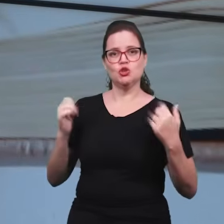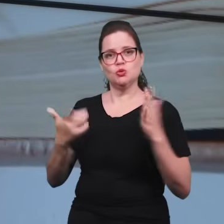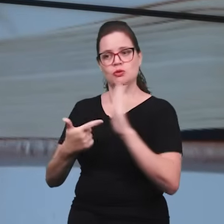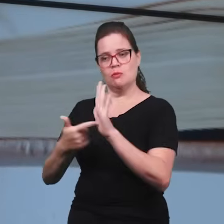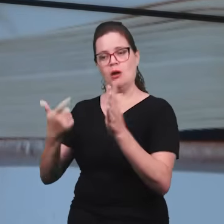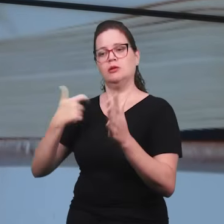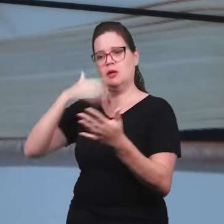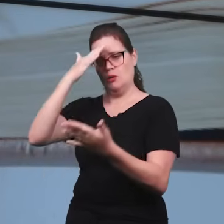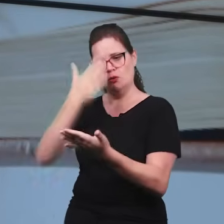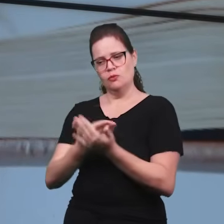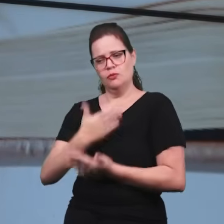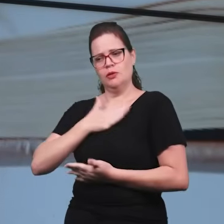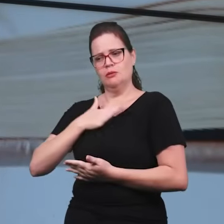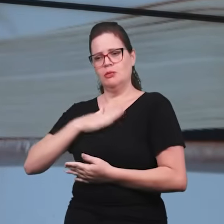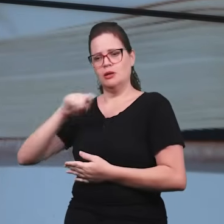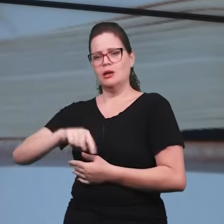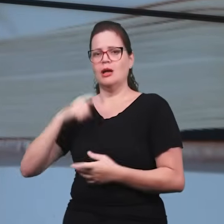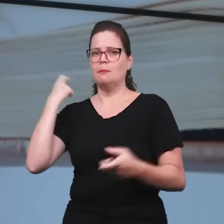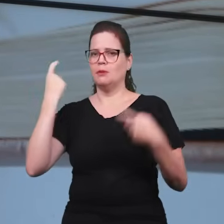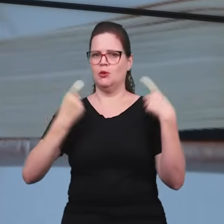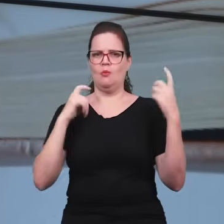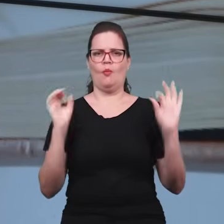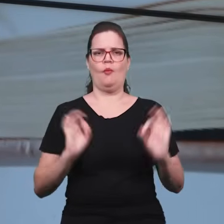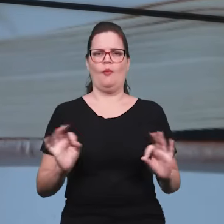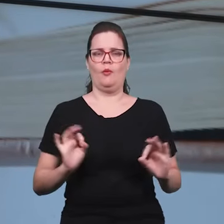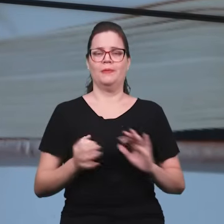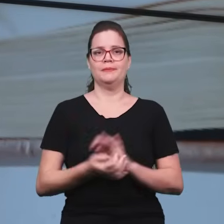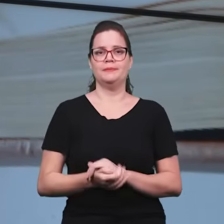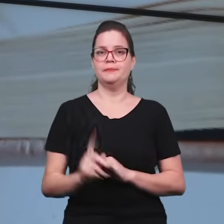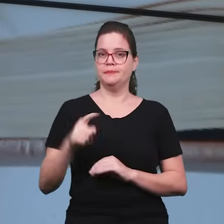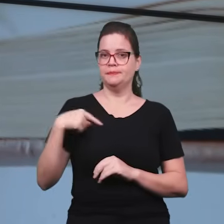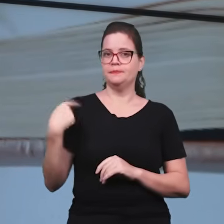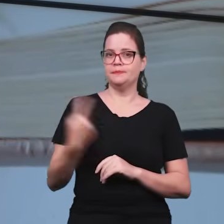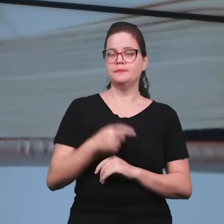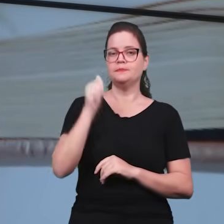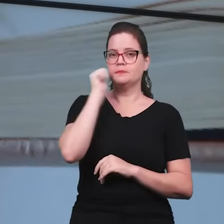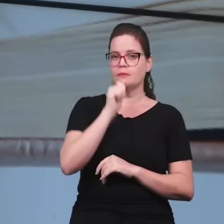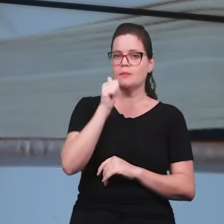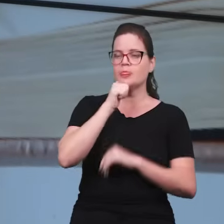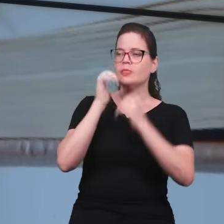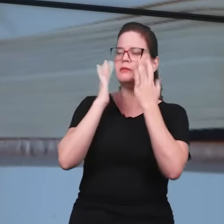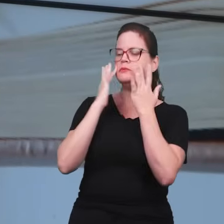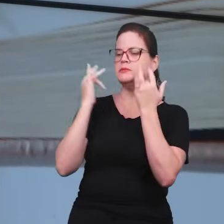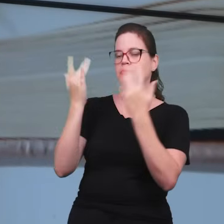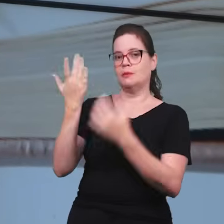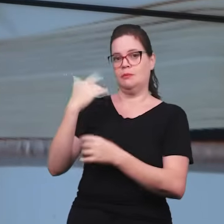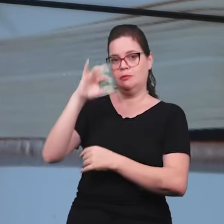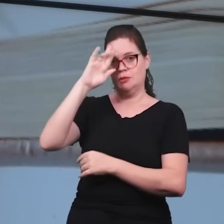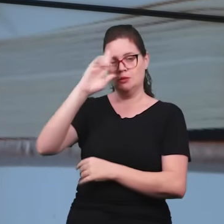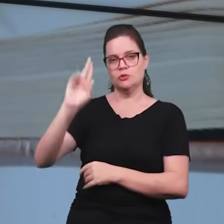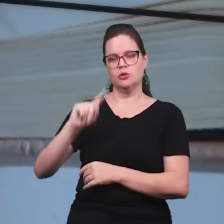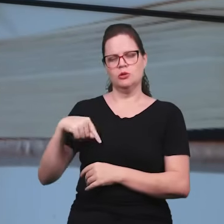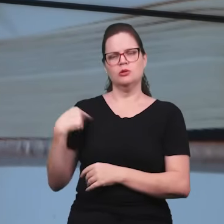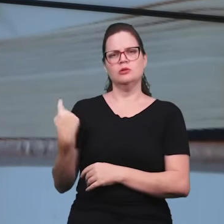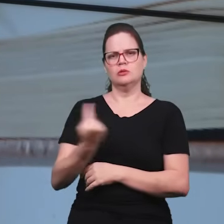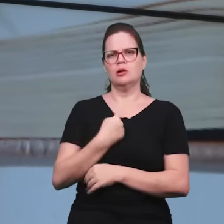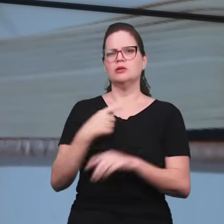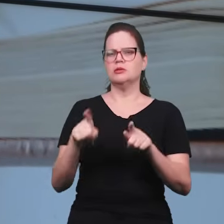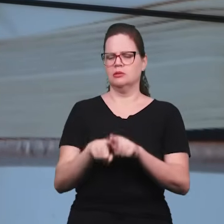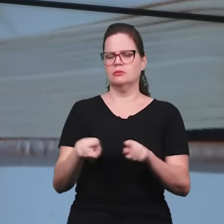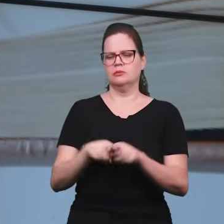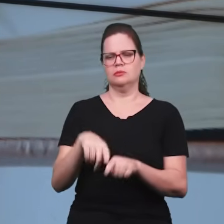preocupação. Nós que somos mulheres tementes ao Senhor, nós temos